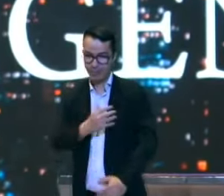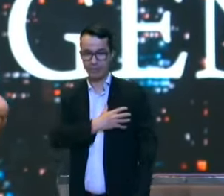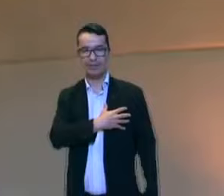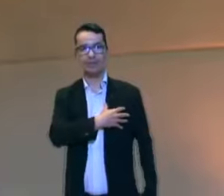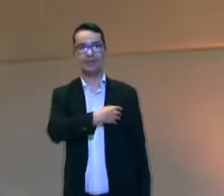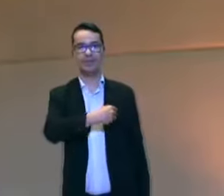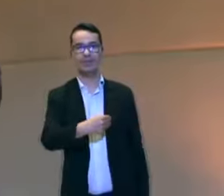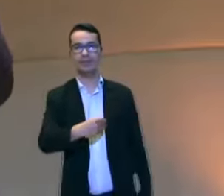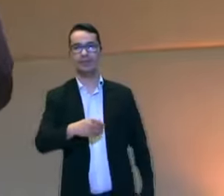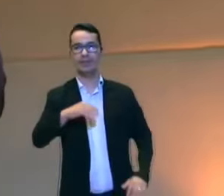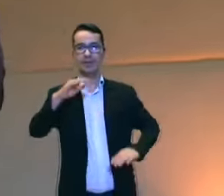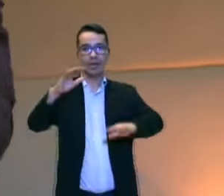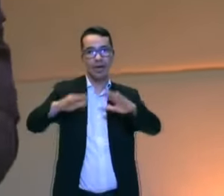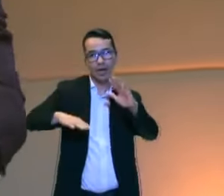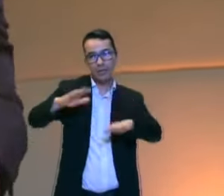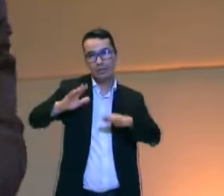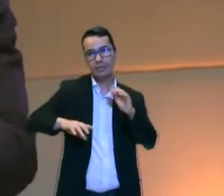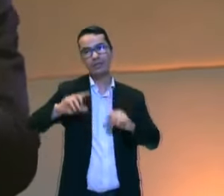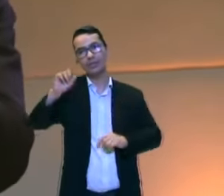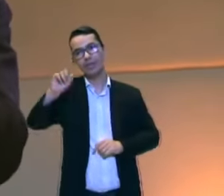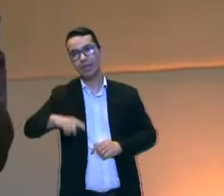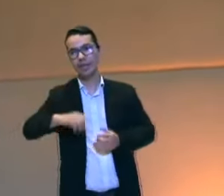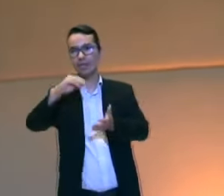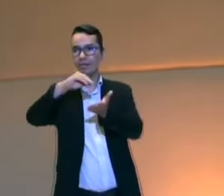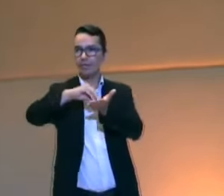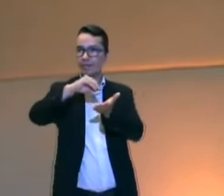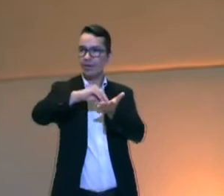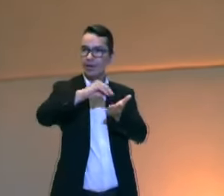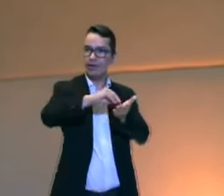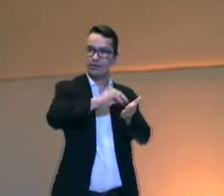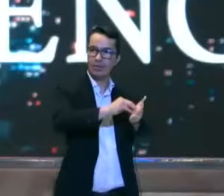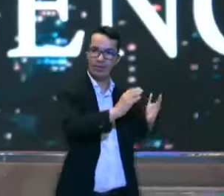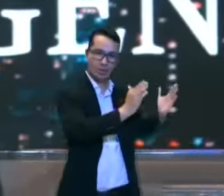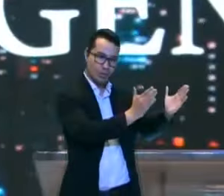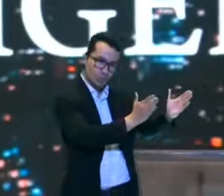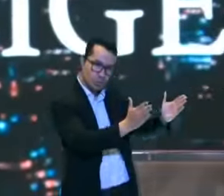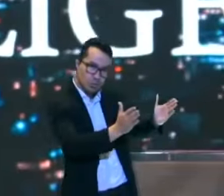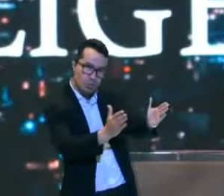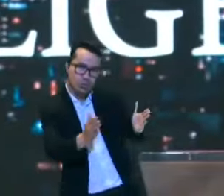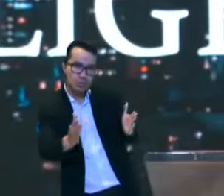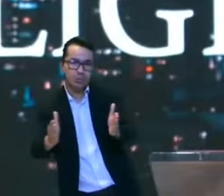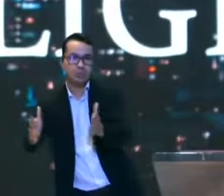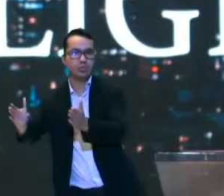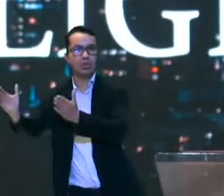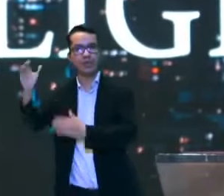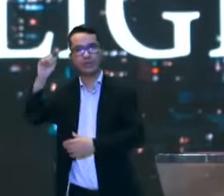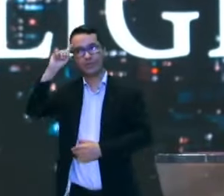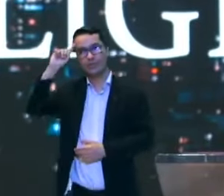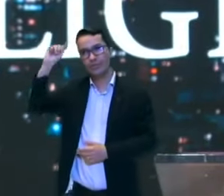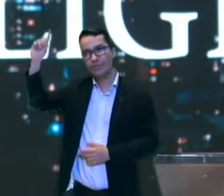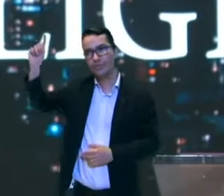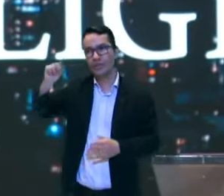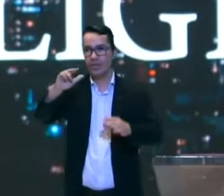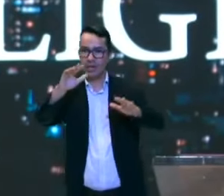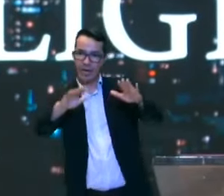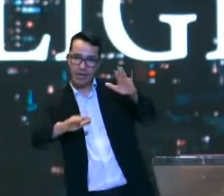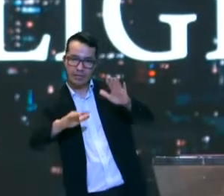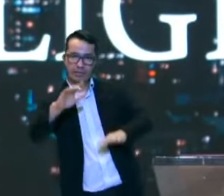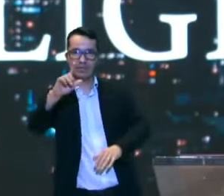Às vezes é uma rotina que não estabelecemos. Às vezes é uma postura errada dentro de casa.